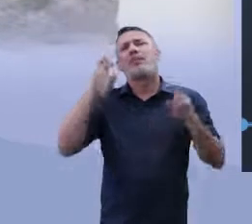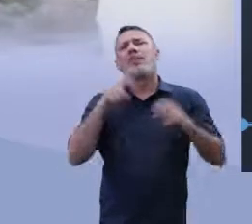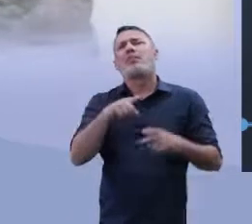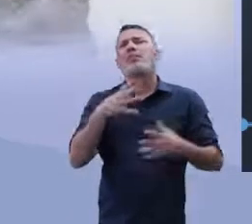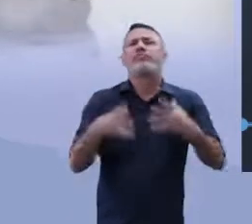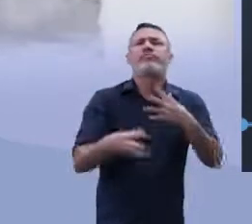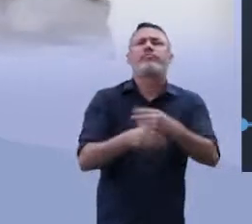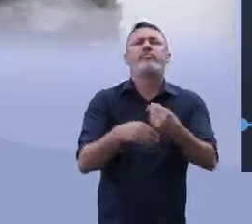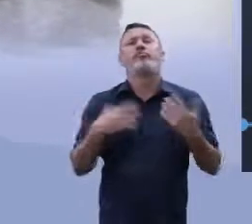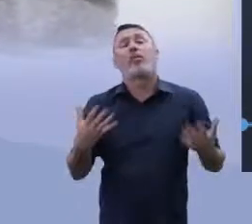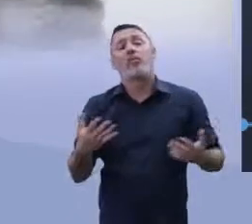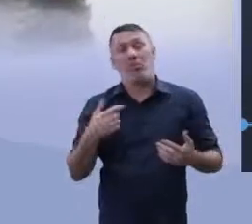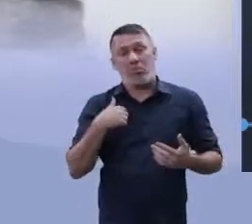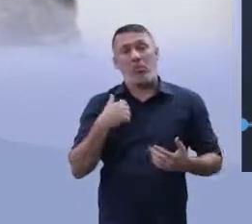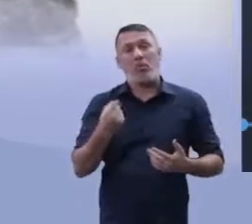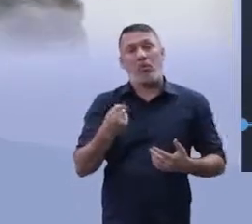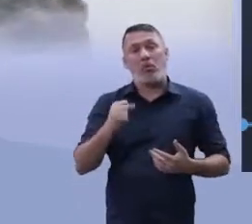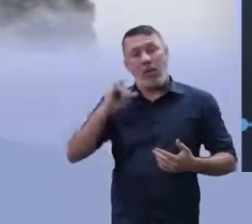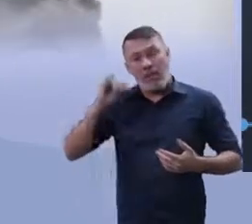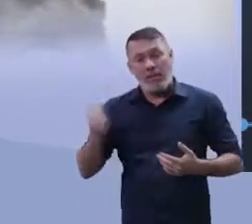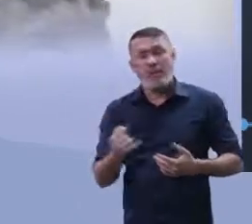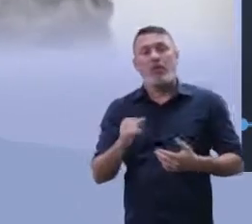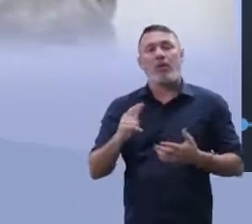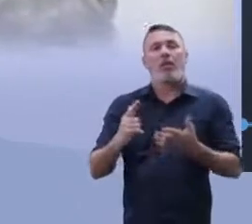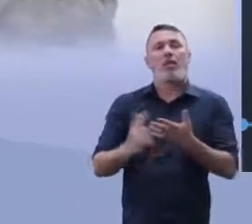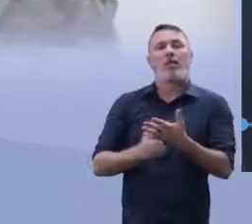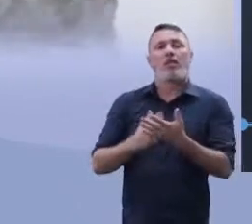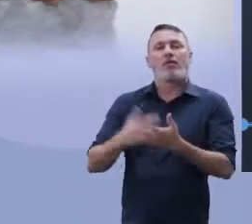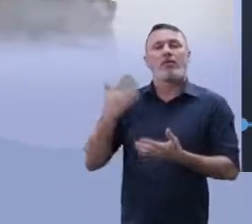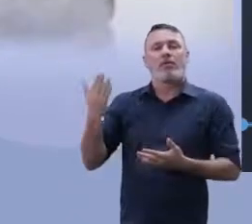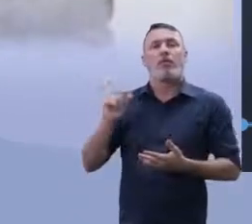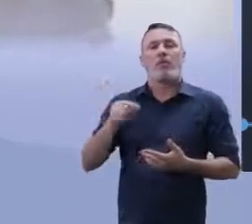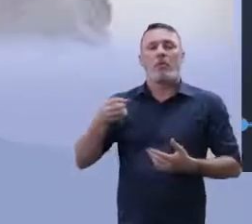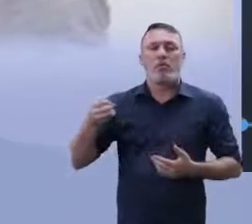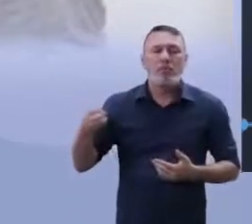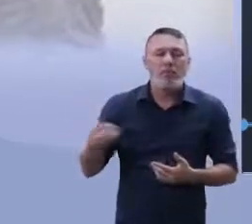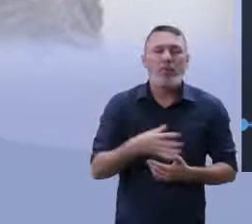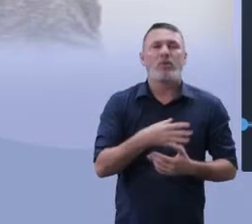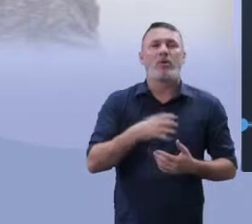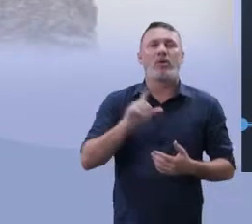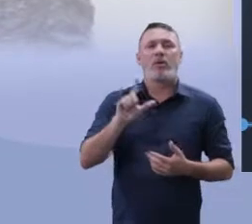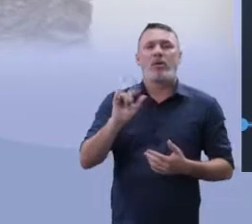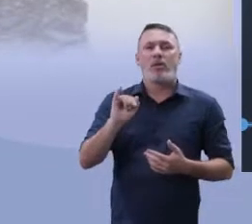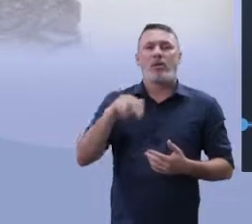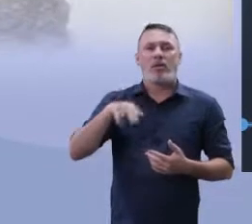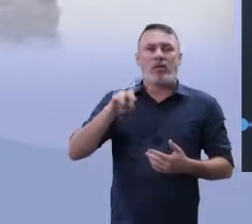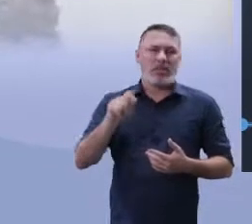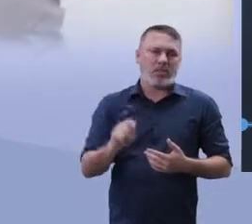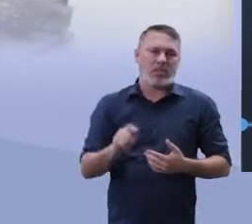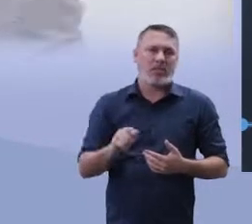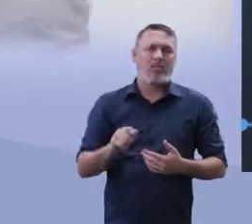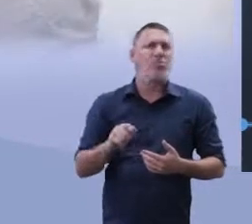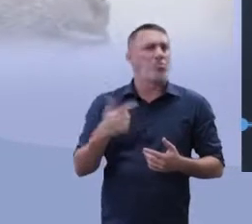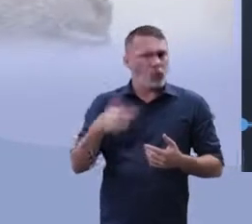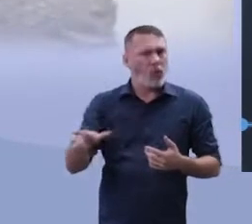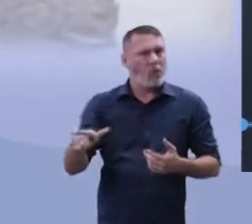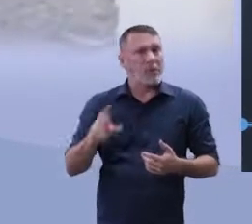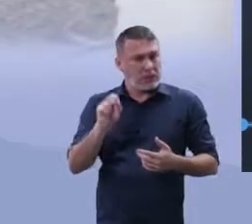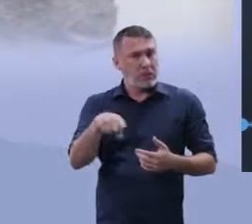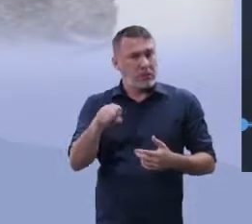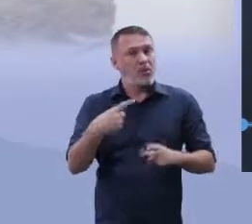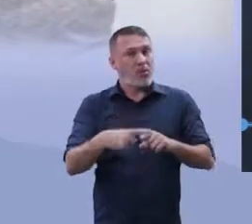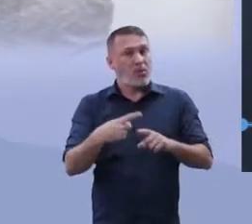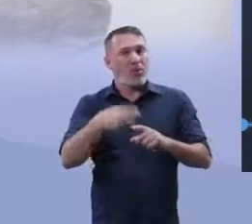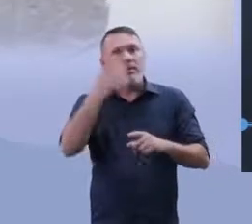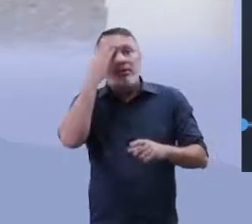isso? Eu posso trabalhar o livro Modernidade Líquida. Mais uma vez, sim, porque quando trabalha a